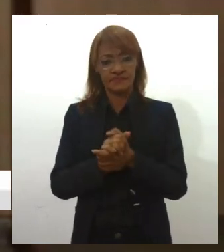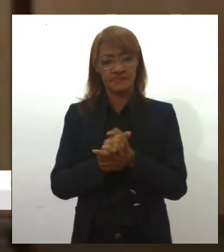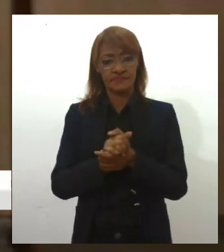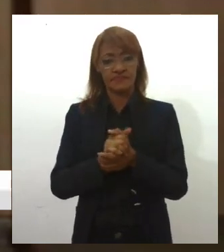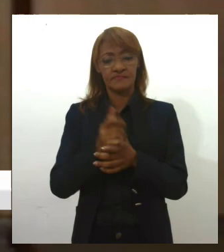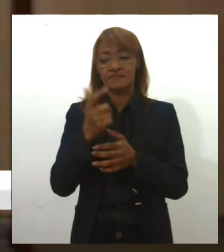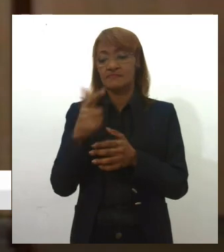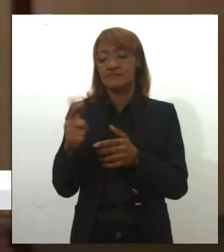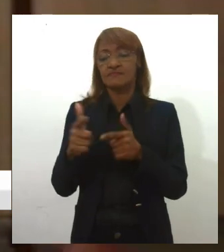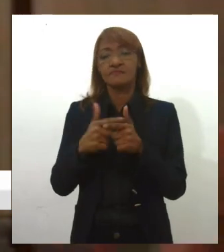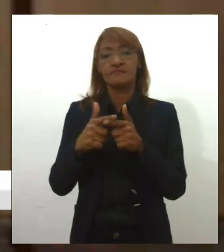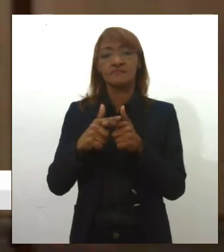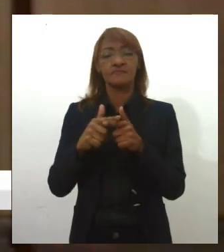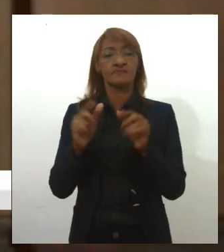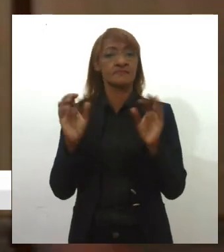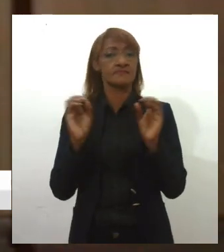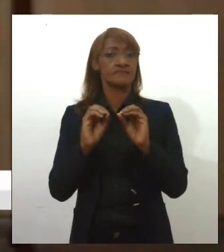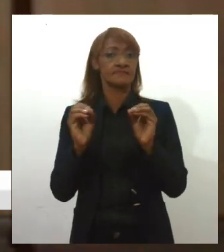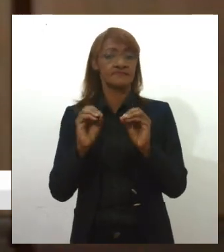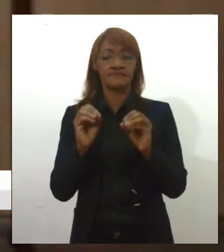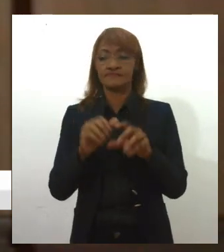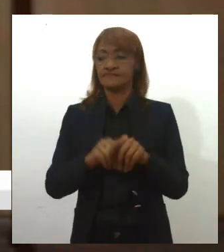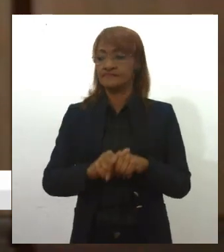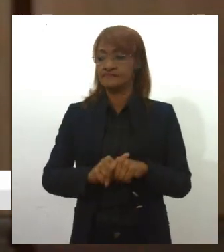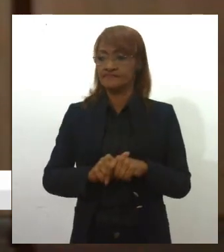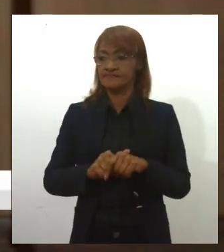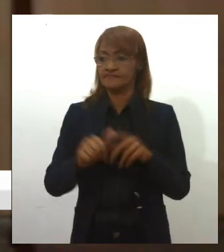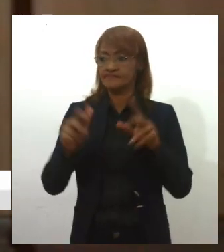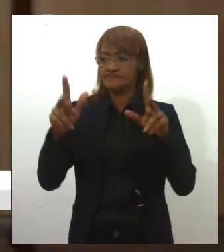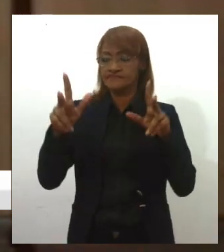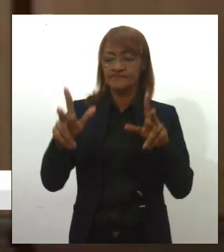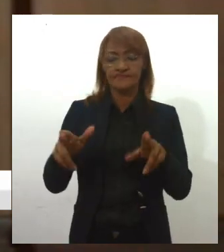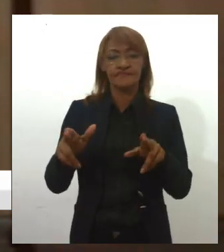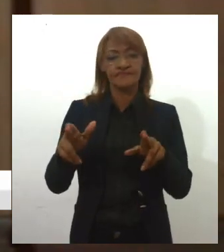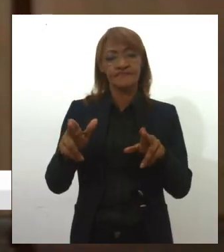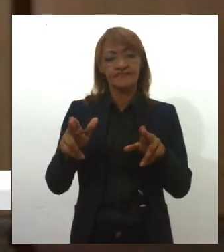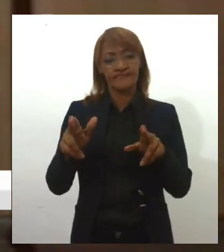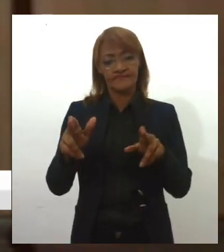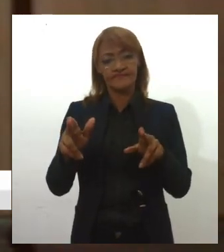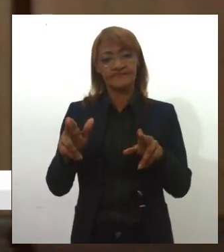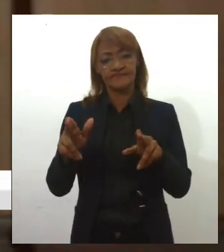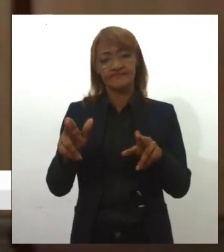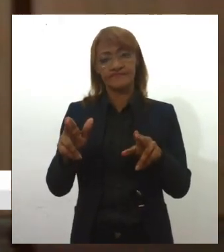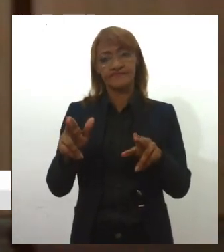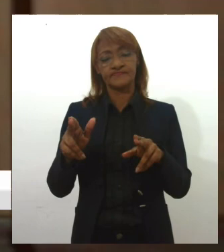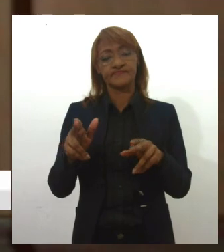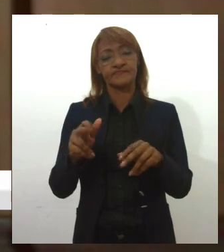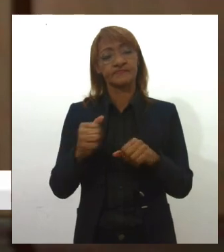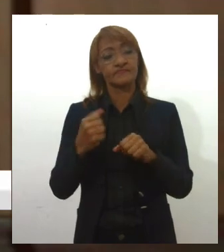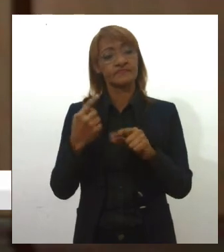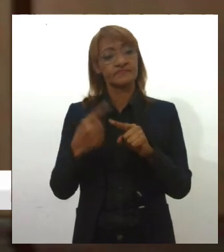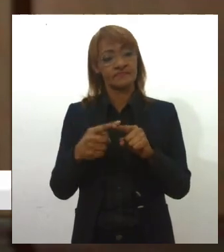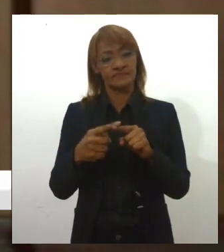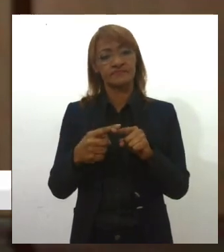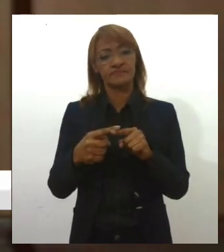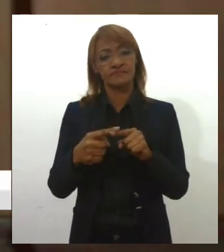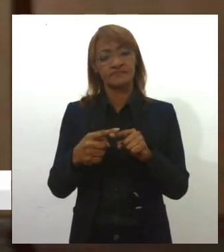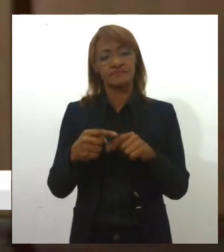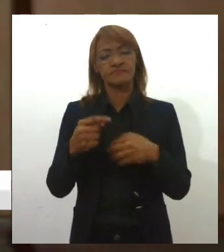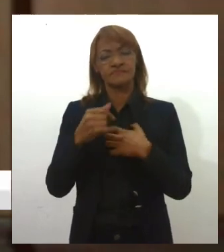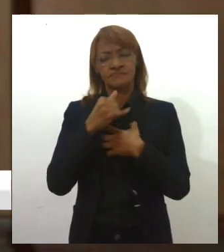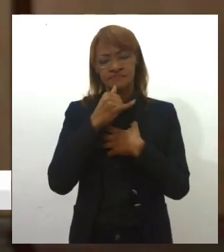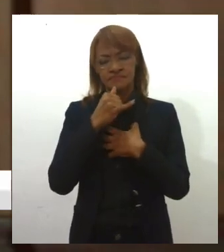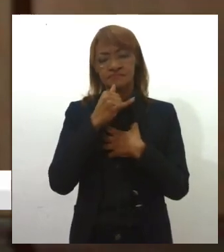negligenciar aquelas que não têm as mesmas condições que a Gisele tem. Porque, exato, lamentavelmente,